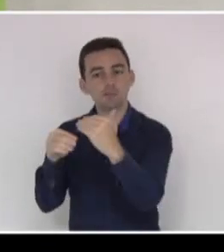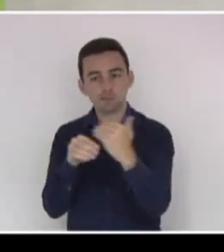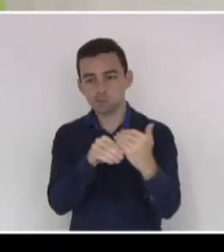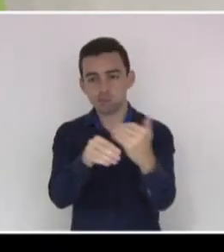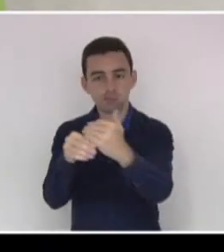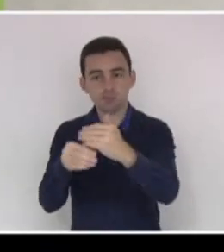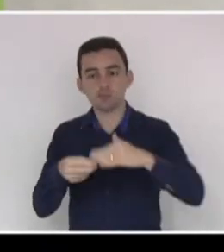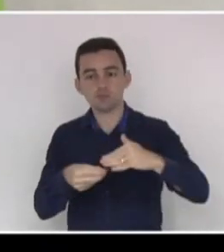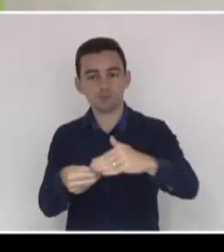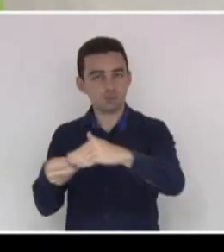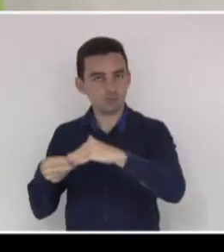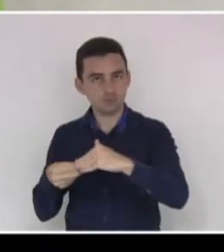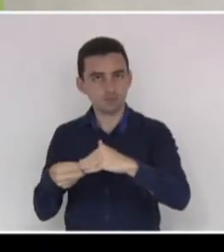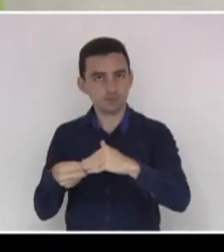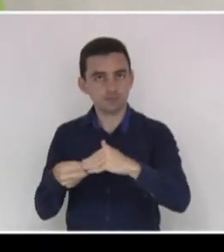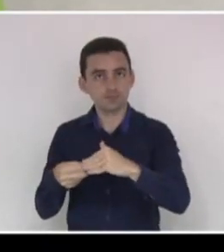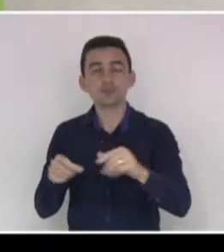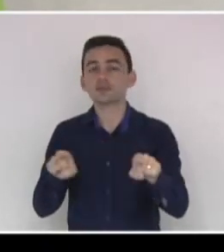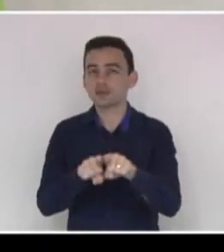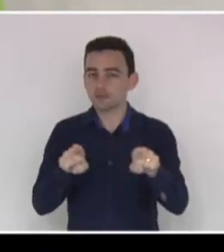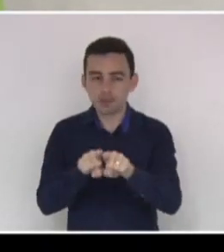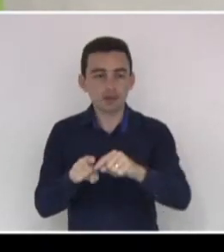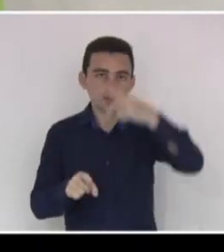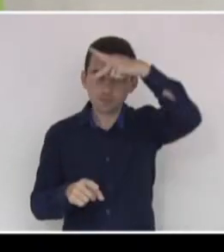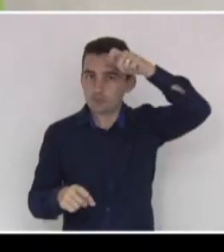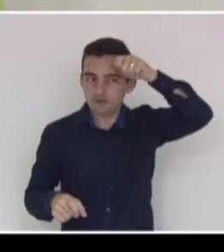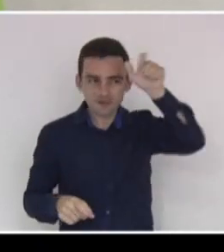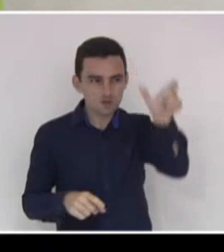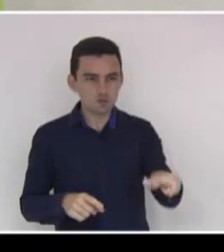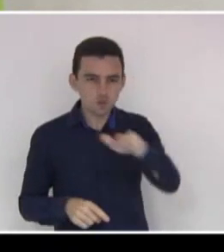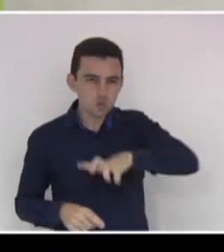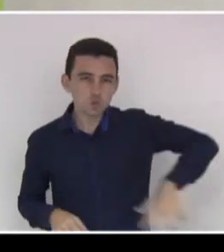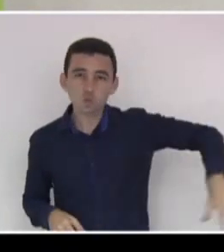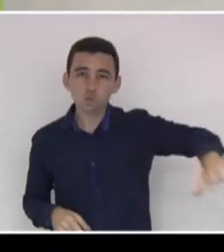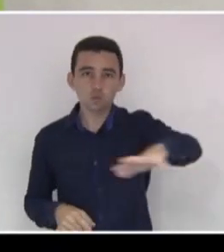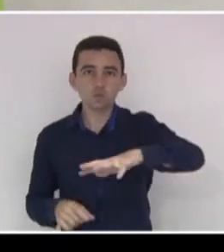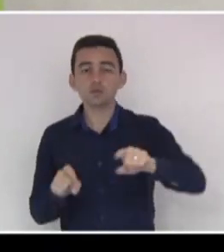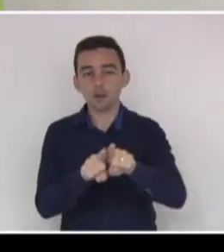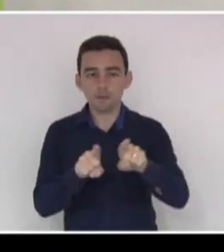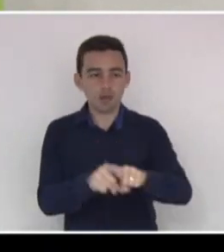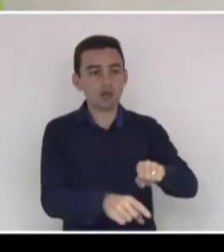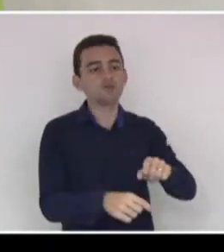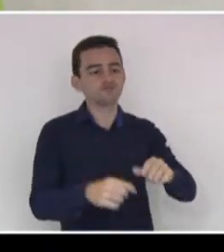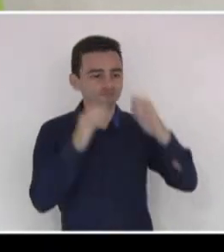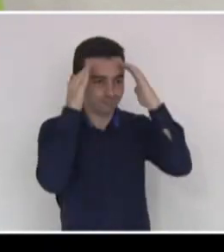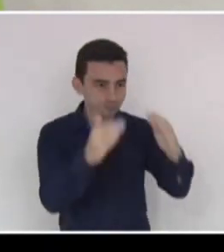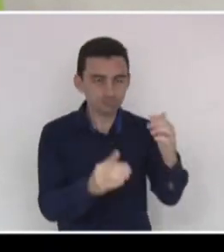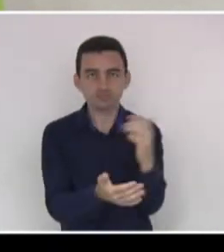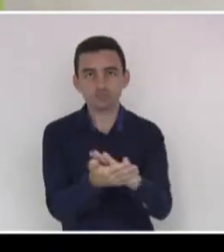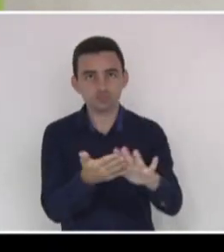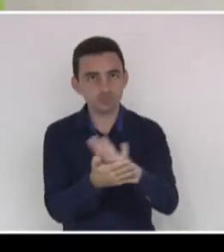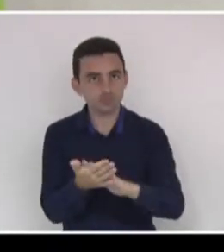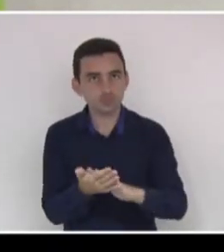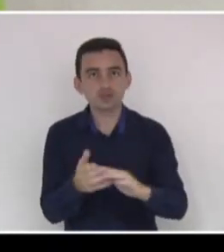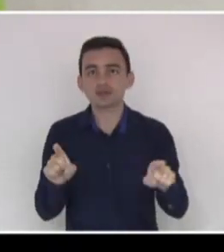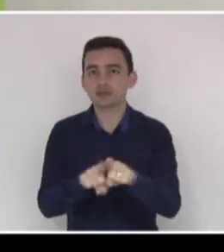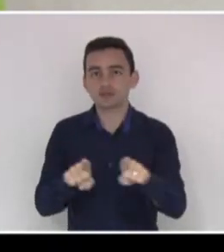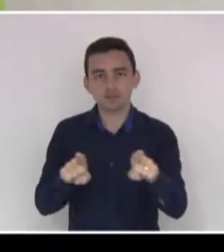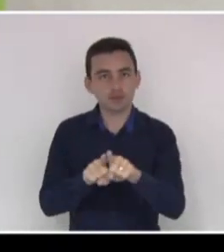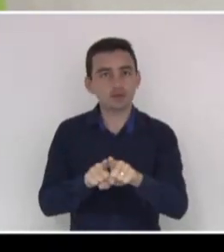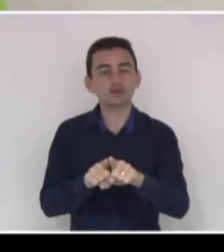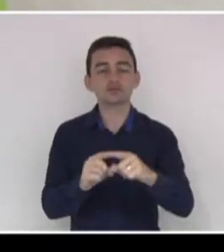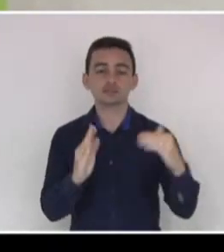a Frente Nacional dos Prefeitos, os deputados federais que aprovaram o Senado